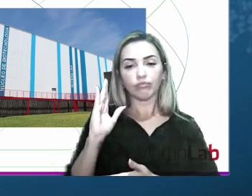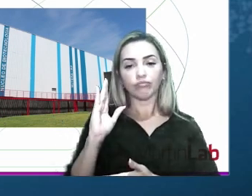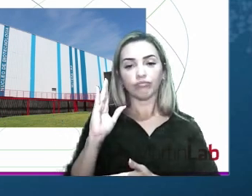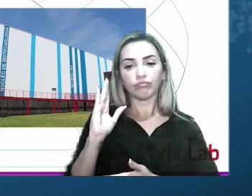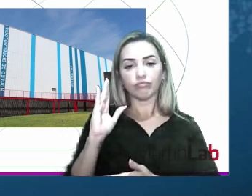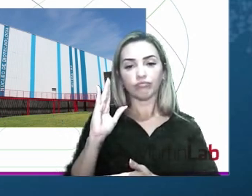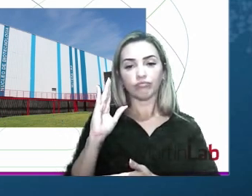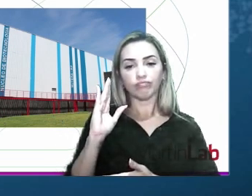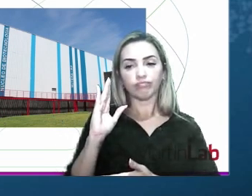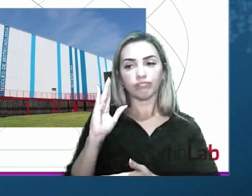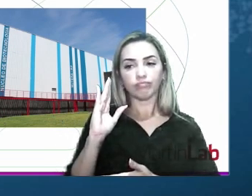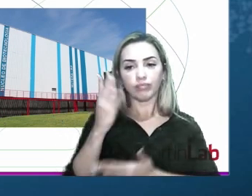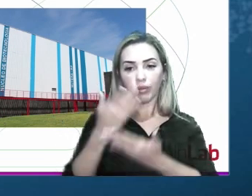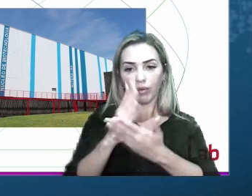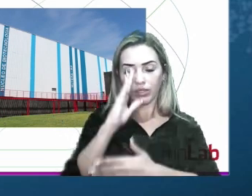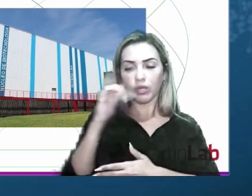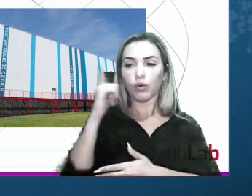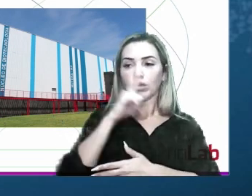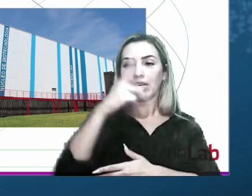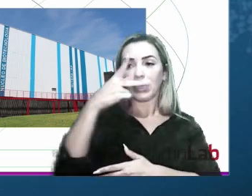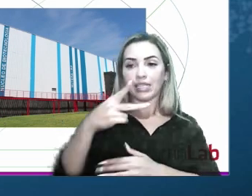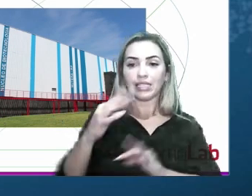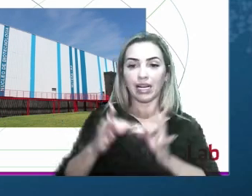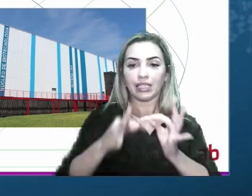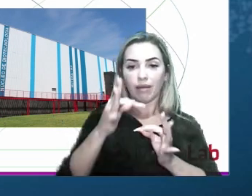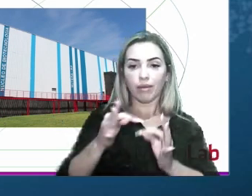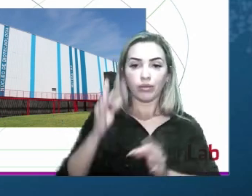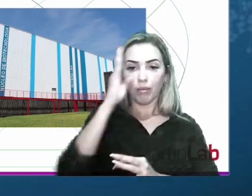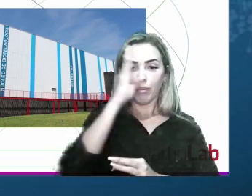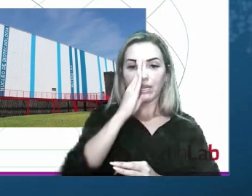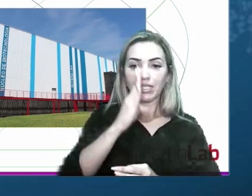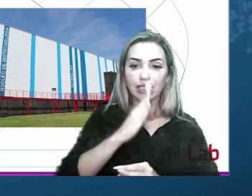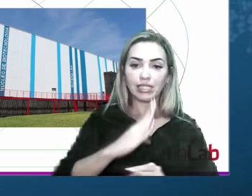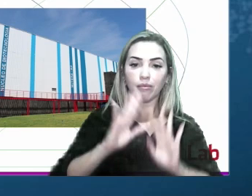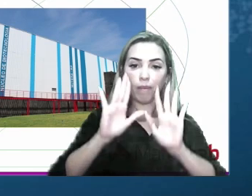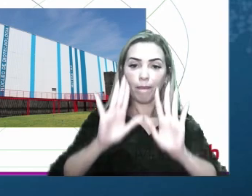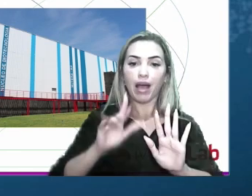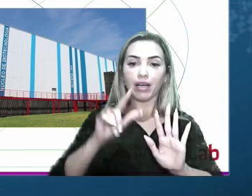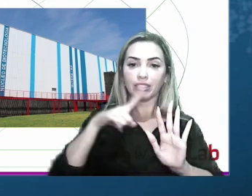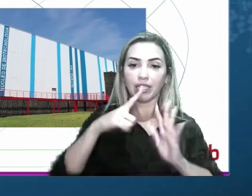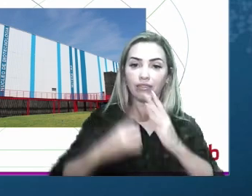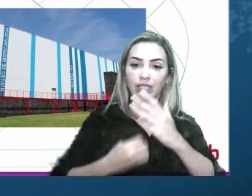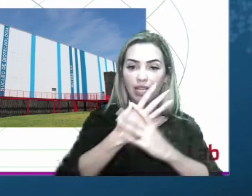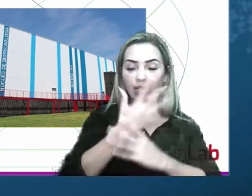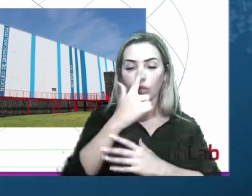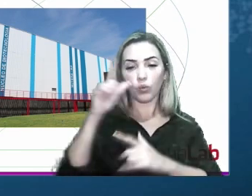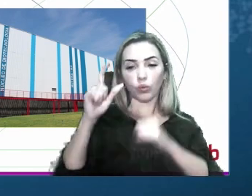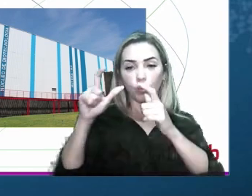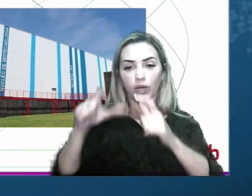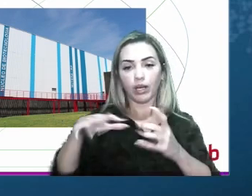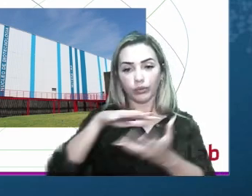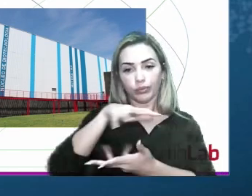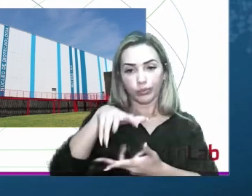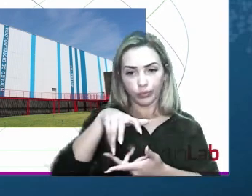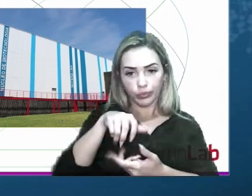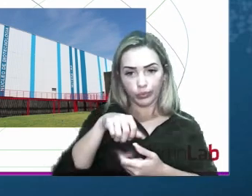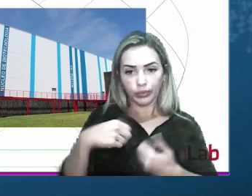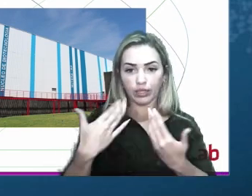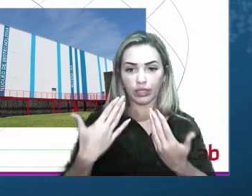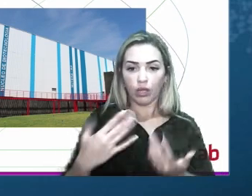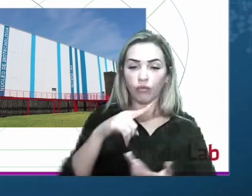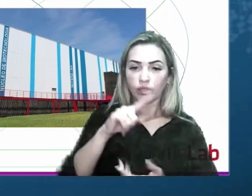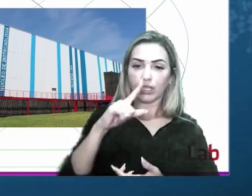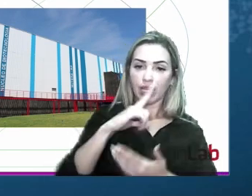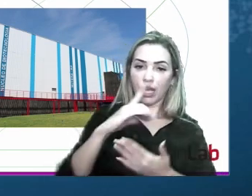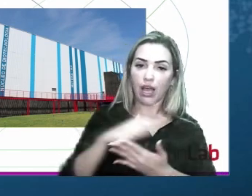para esse tipo de tratamento no Brasil, mas o produto foi fabricado em algum outro lugar do mundo. Então, você tem os